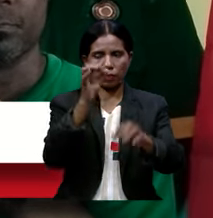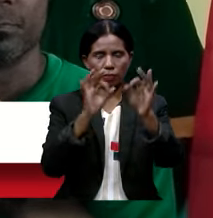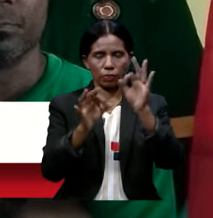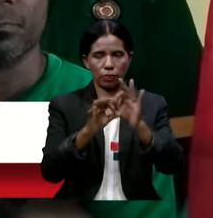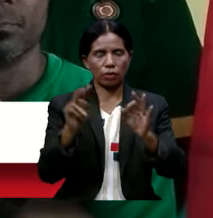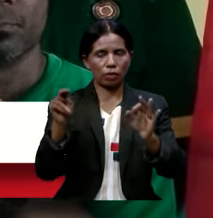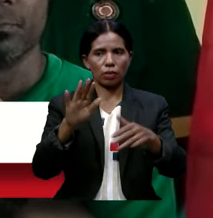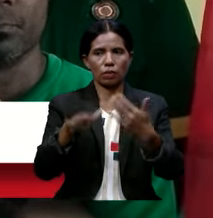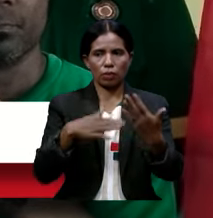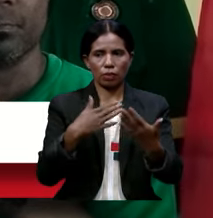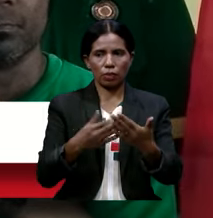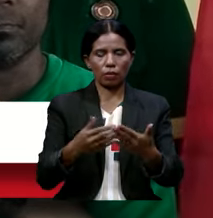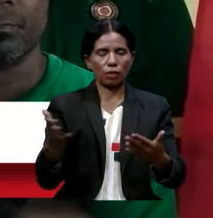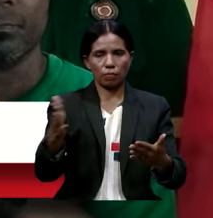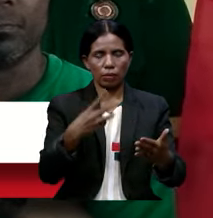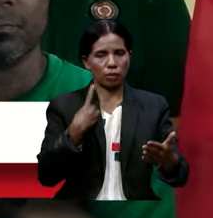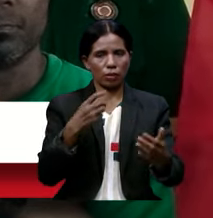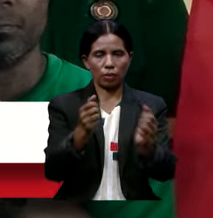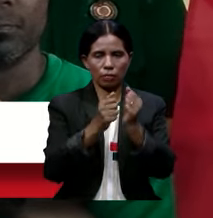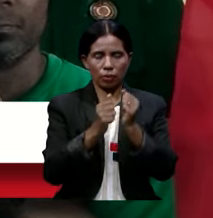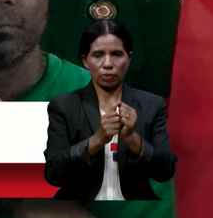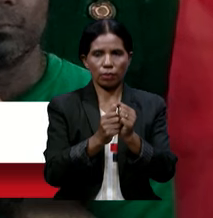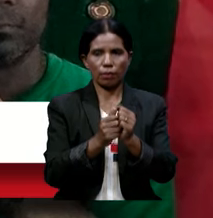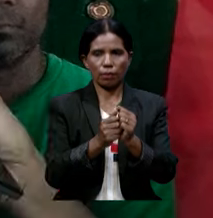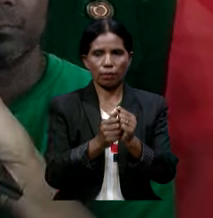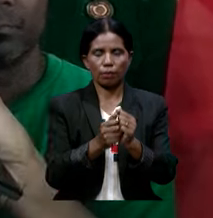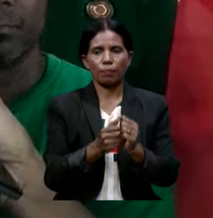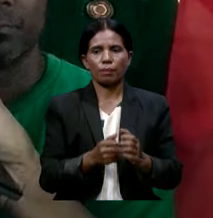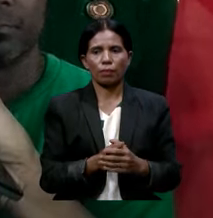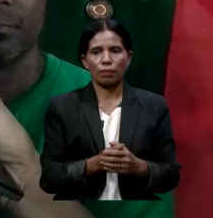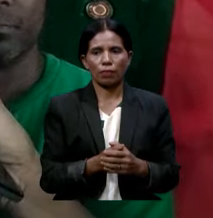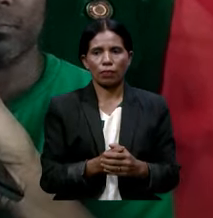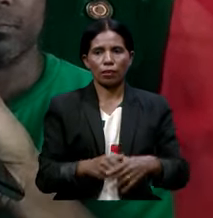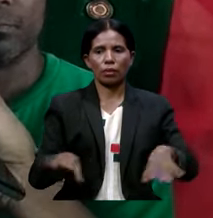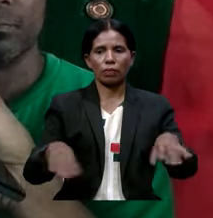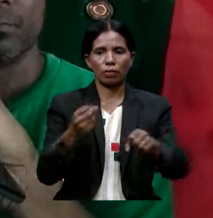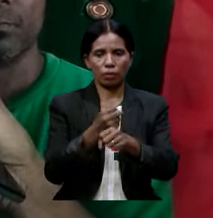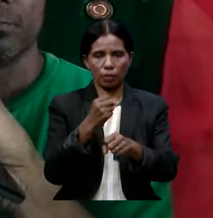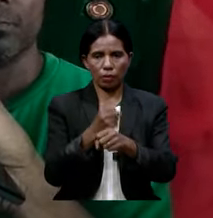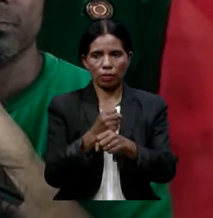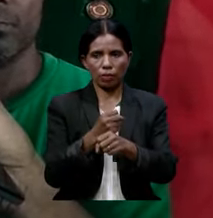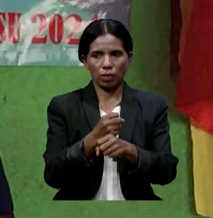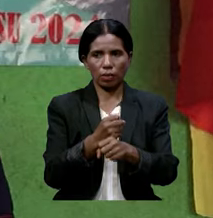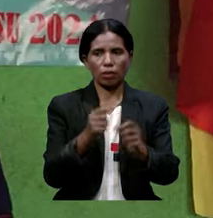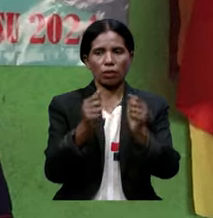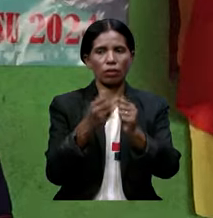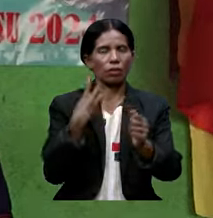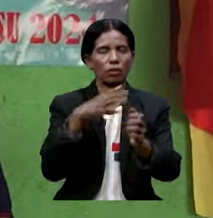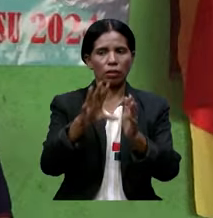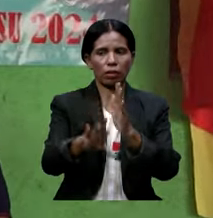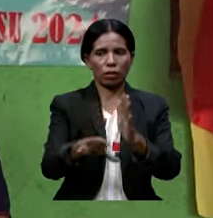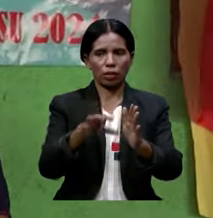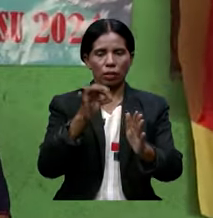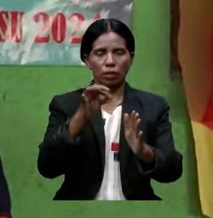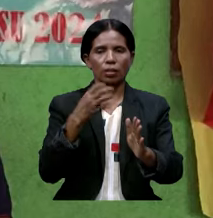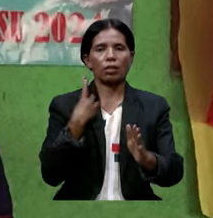niu, mai tahmutuk atunne servis makas obat nebe mak ita hetang ona ya